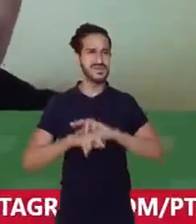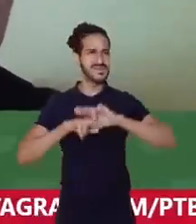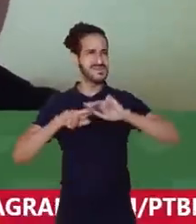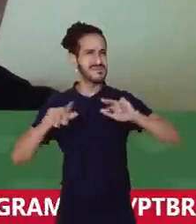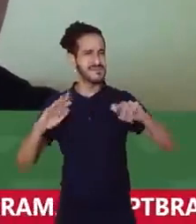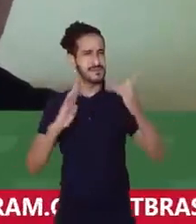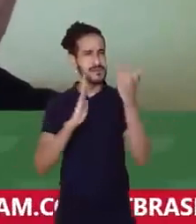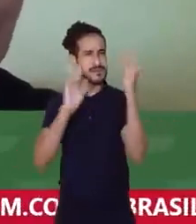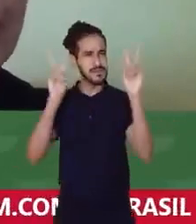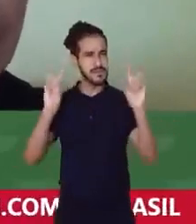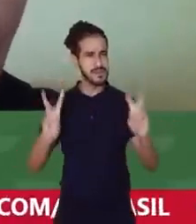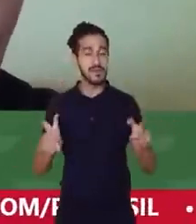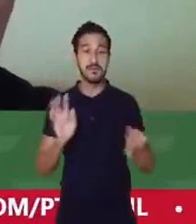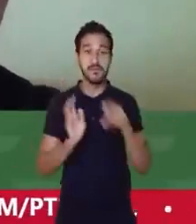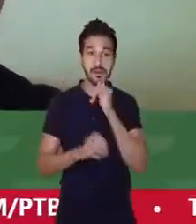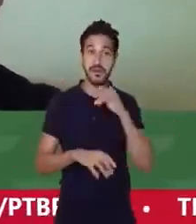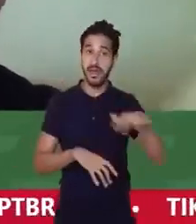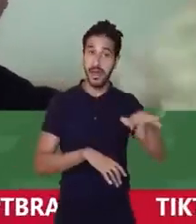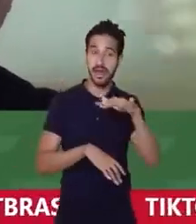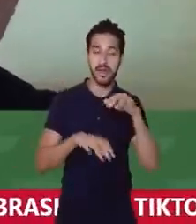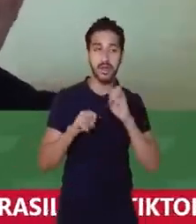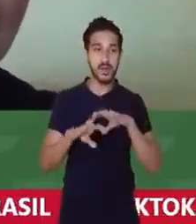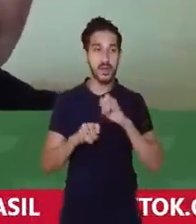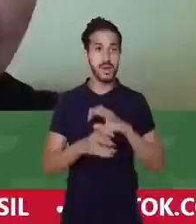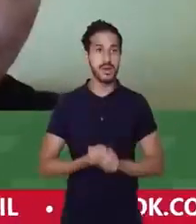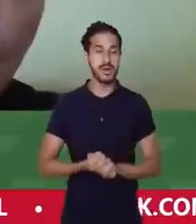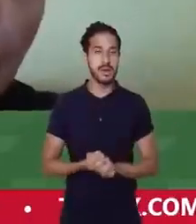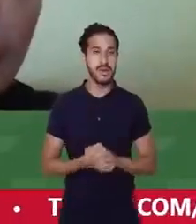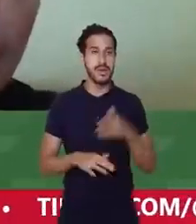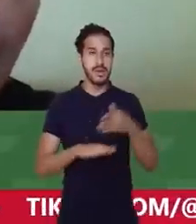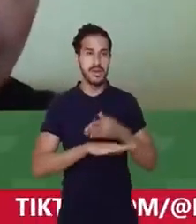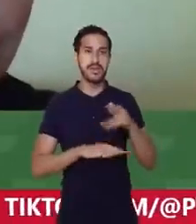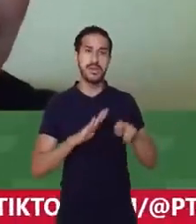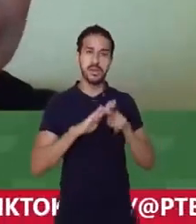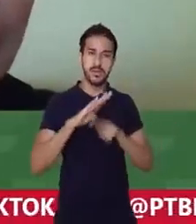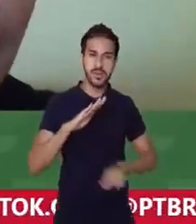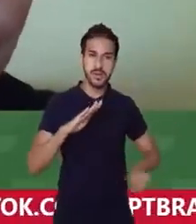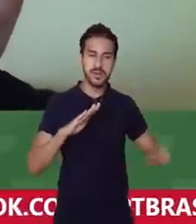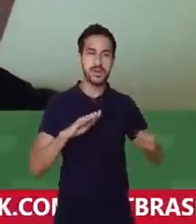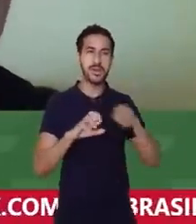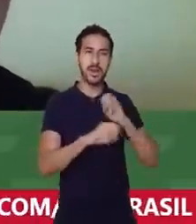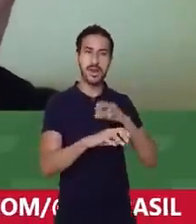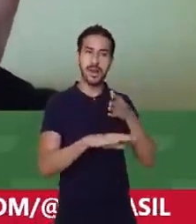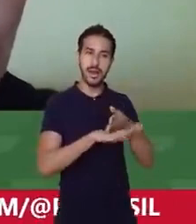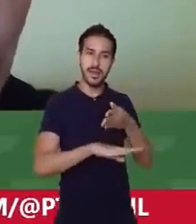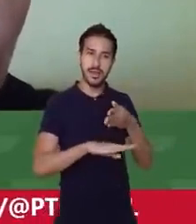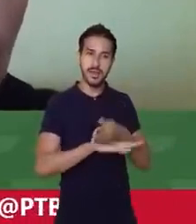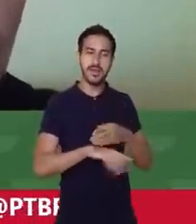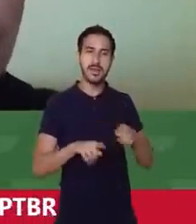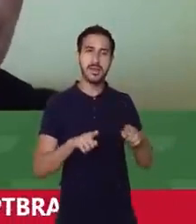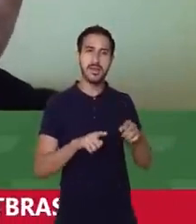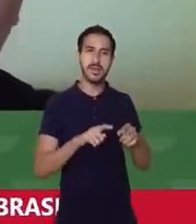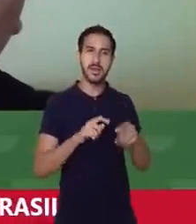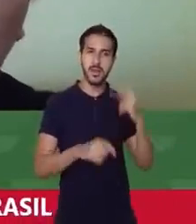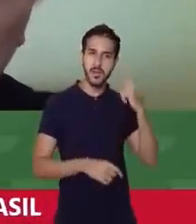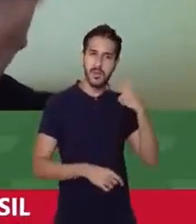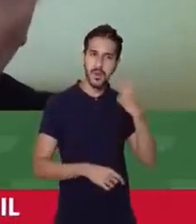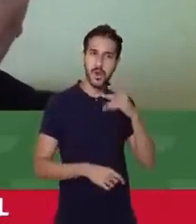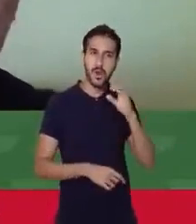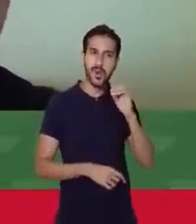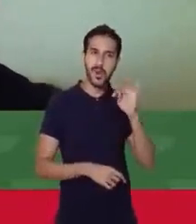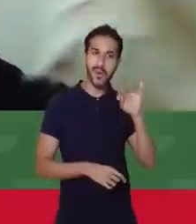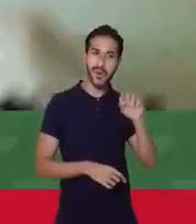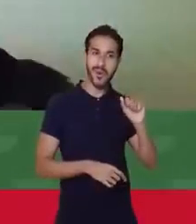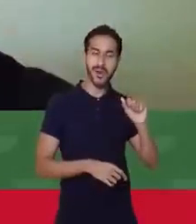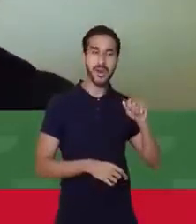série de questões, como na educação, né, acesso à universidade e acesso com a política de cotas